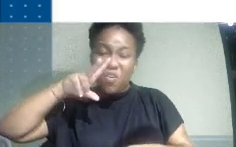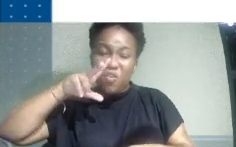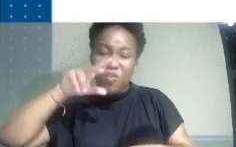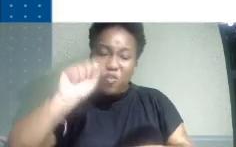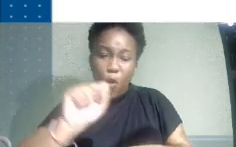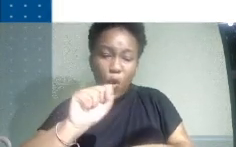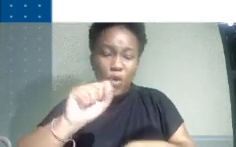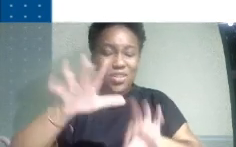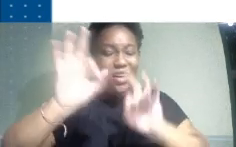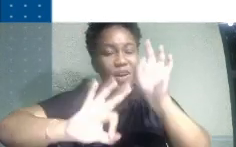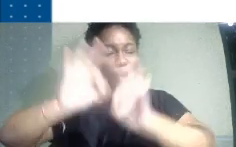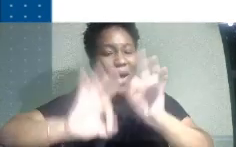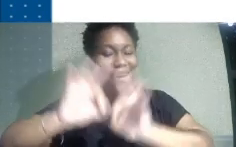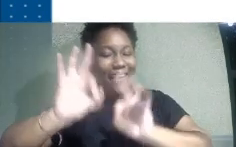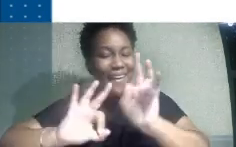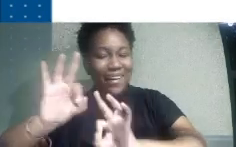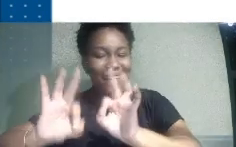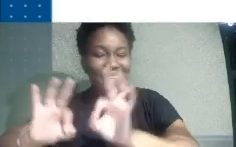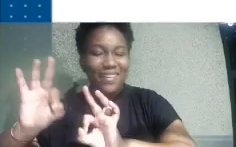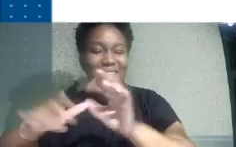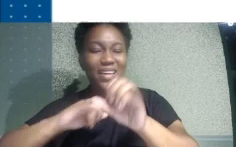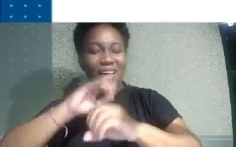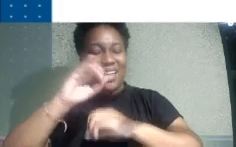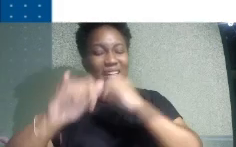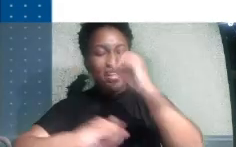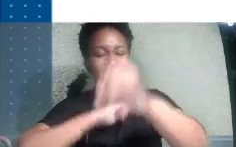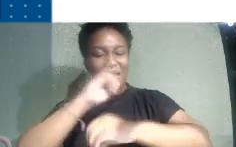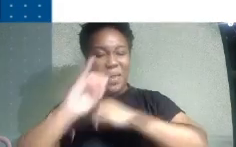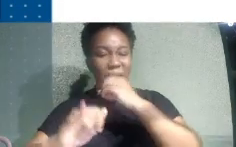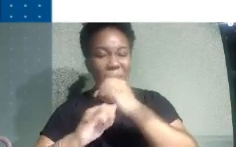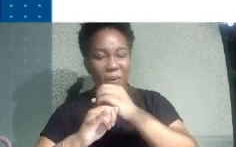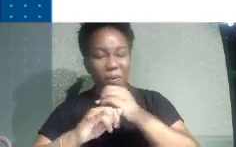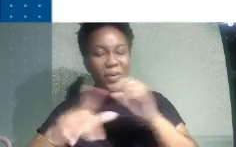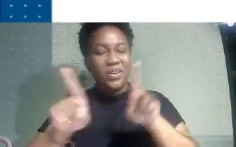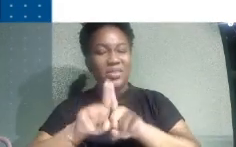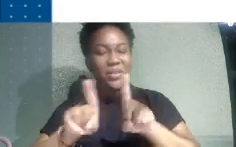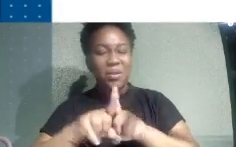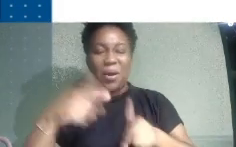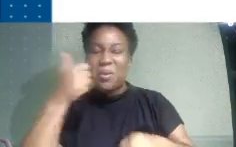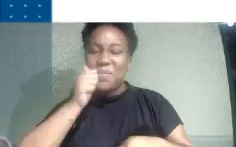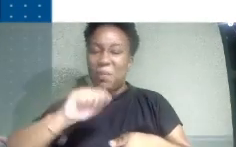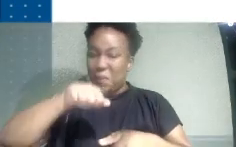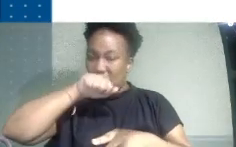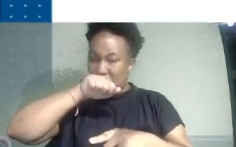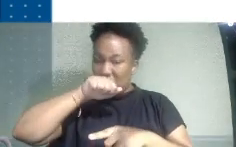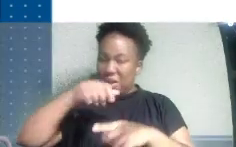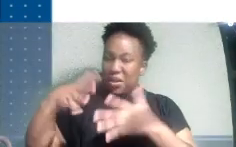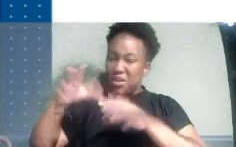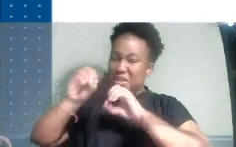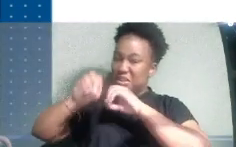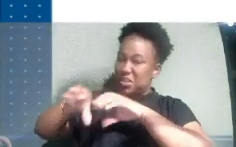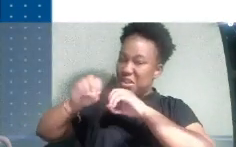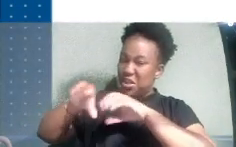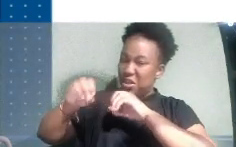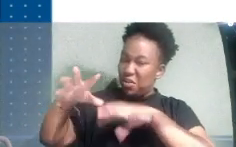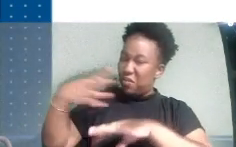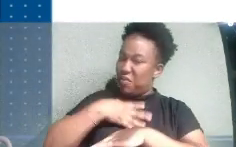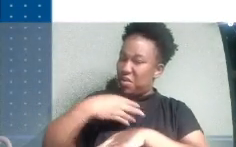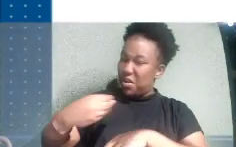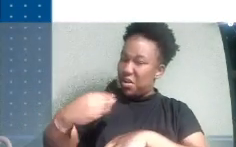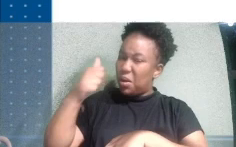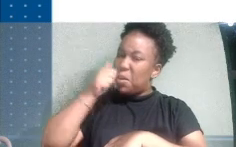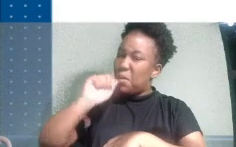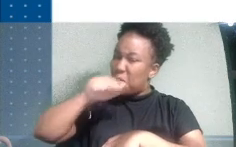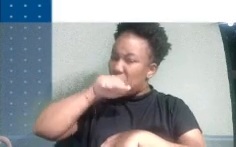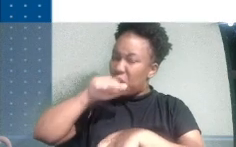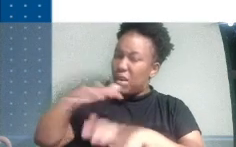os elétrons. É como se fosse uma mãe colocando os filhos para fazer uma tarefa dentro de casa, por exemplo. A mãe que organiza, a mãe que empurra